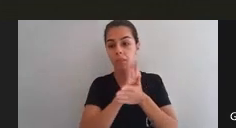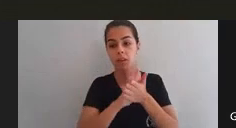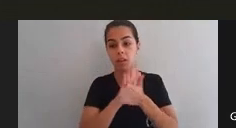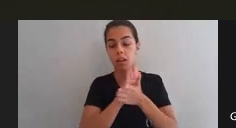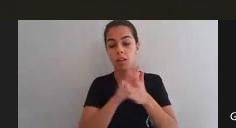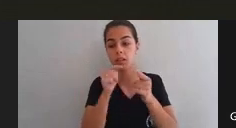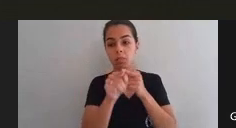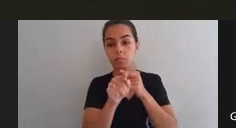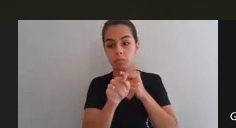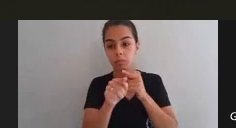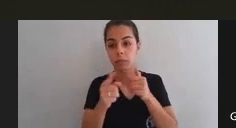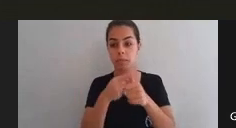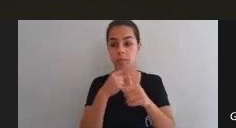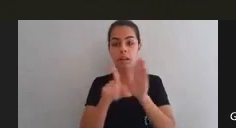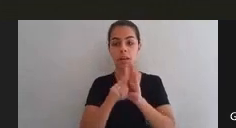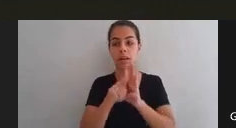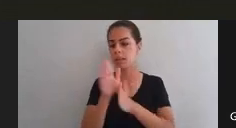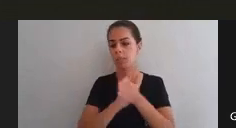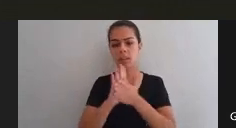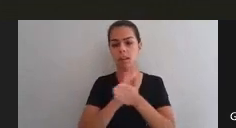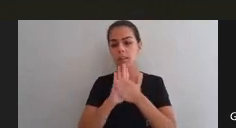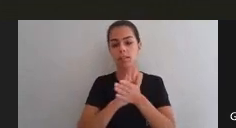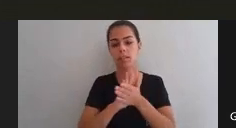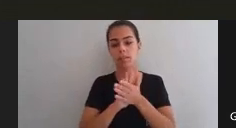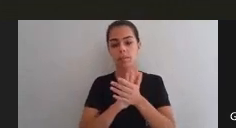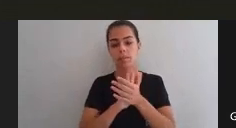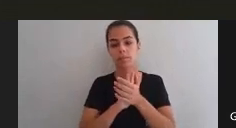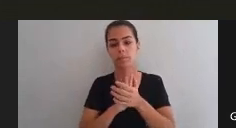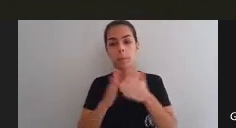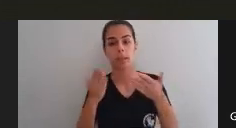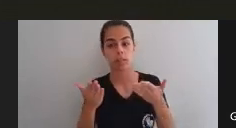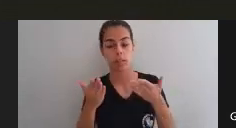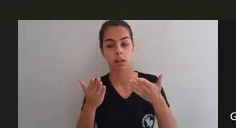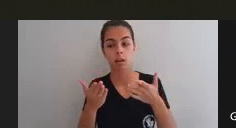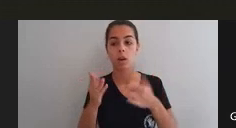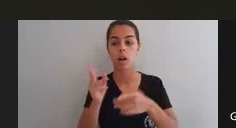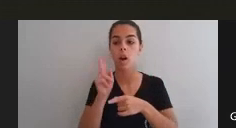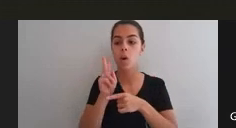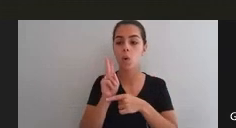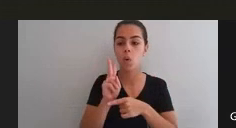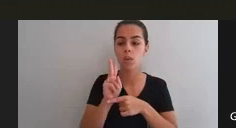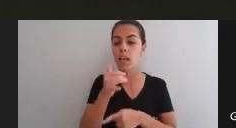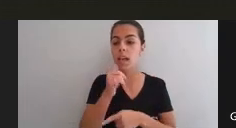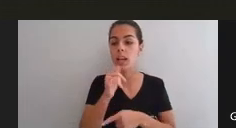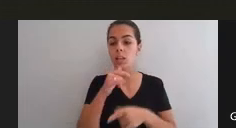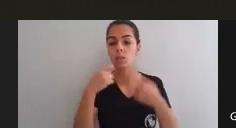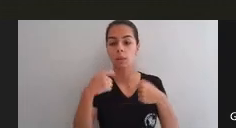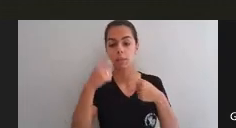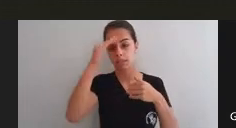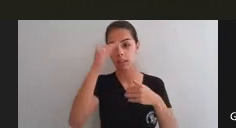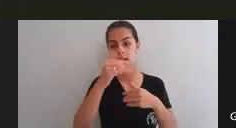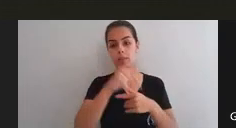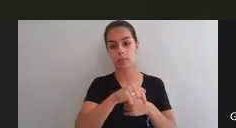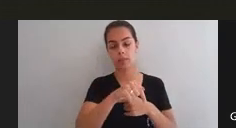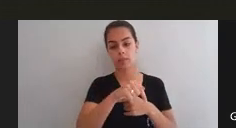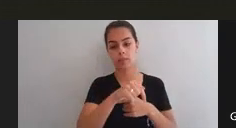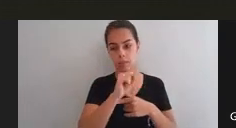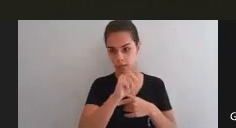nisso aí, não. Contanto que a conservação da energia seja respeitada. Ok?